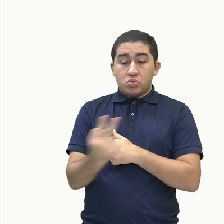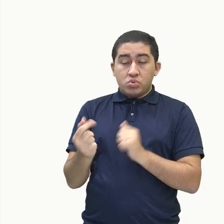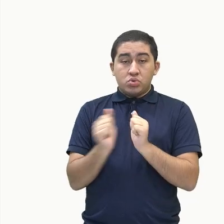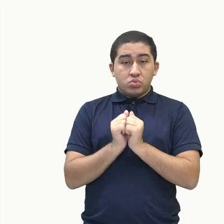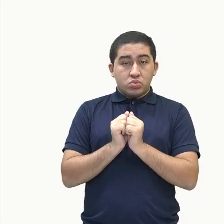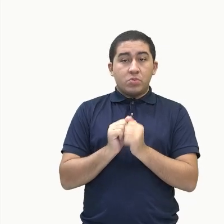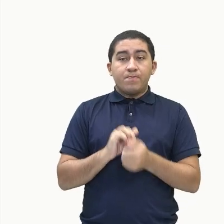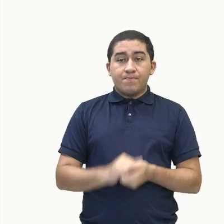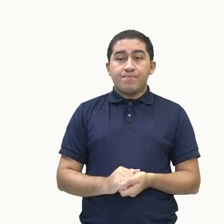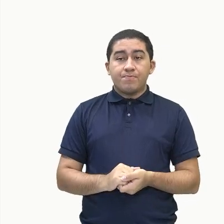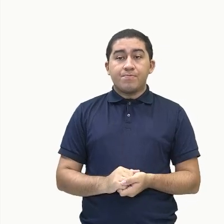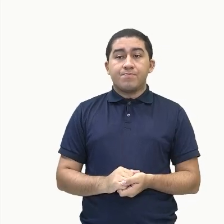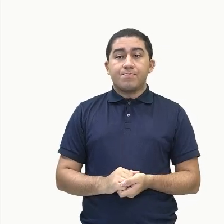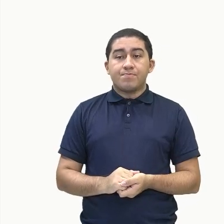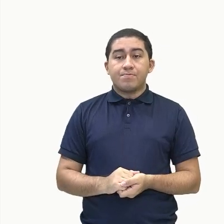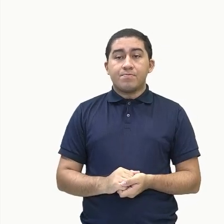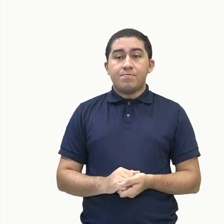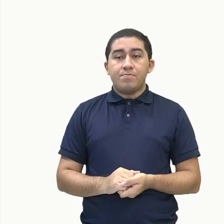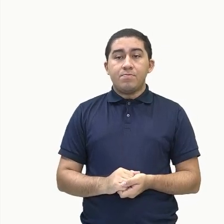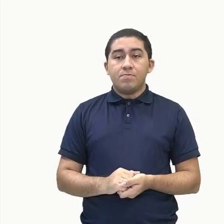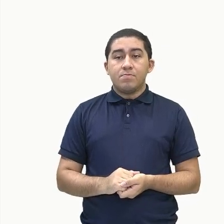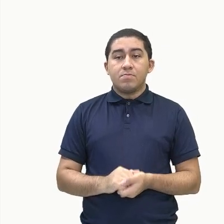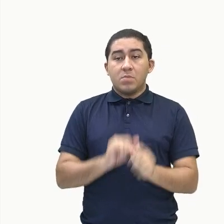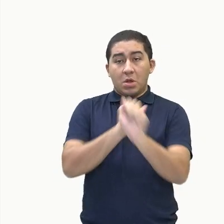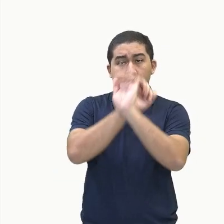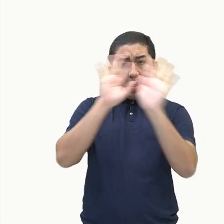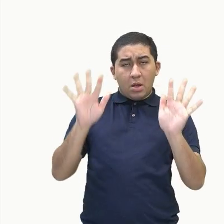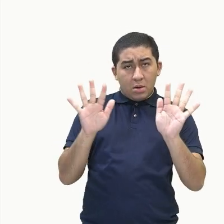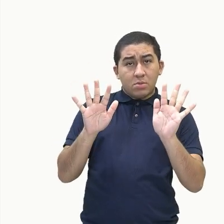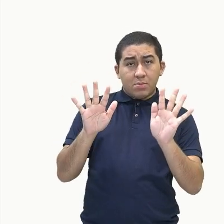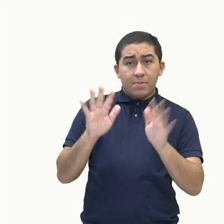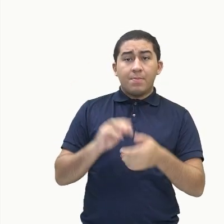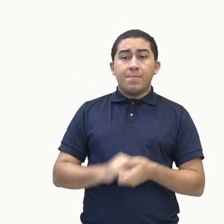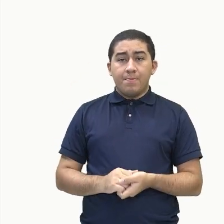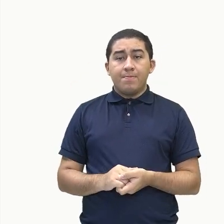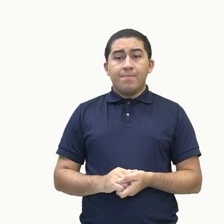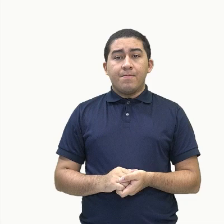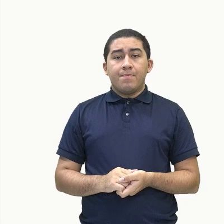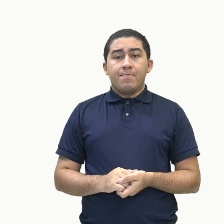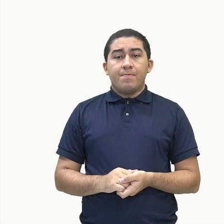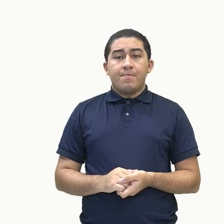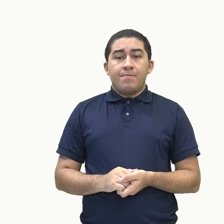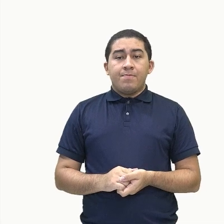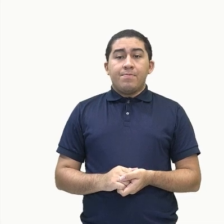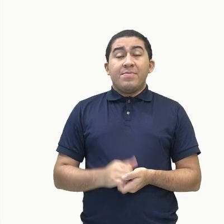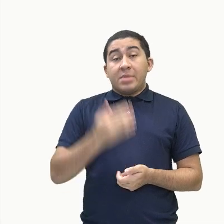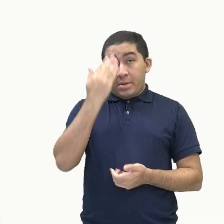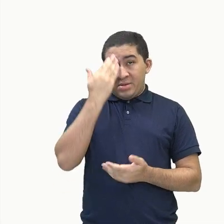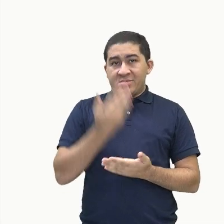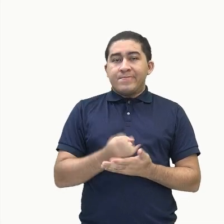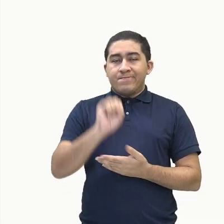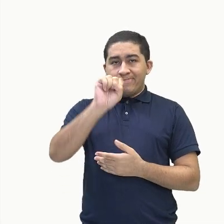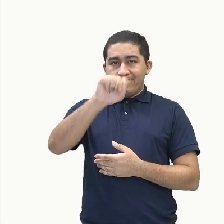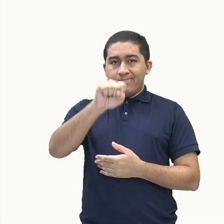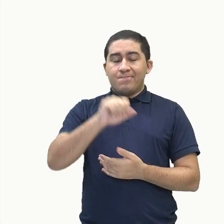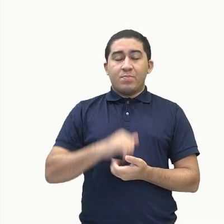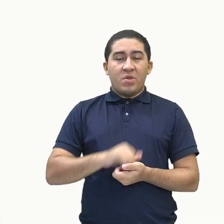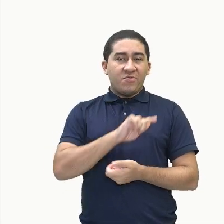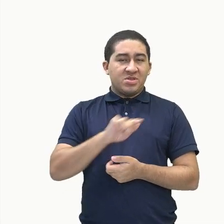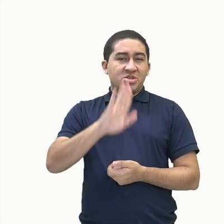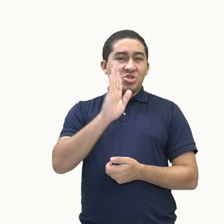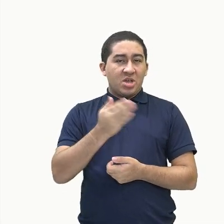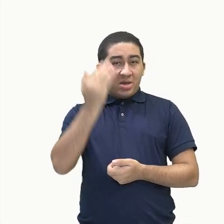não verbal. Gente, isso ficou claro para vocês? Ficou? Tenho certeza que ficou. Você já entendeu o que